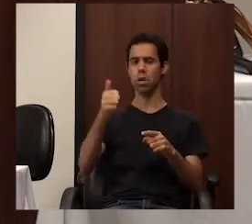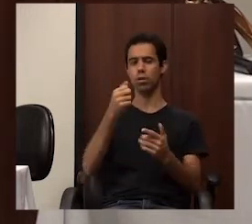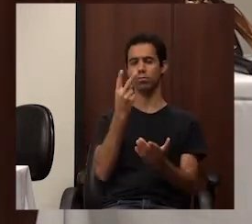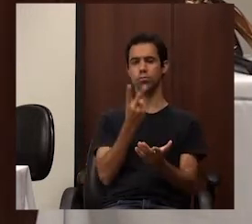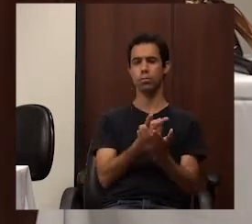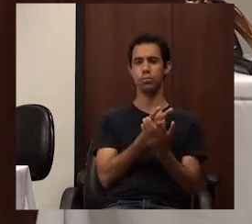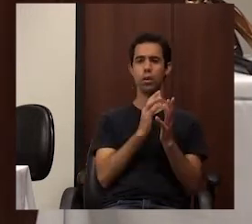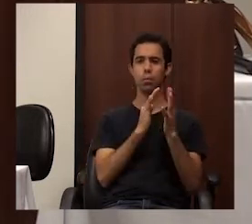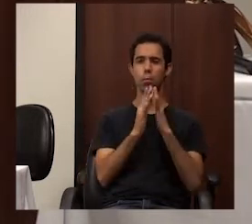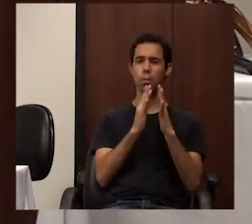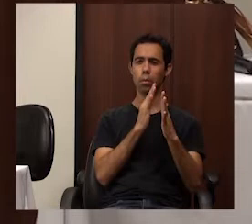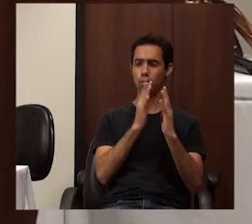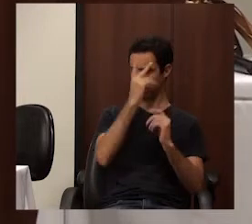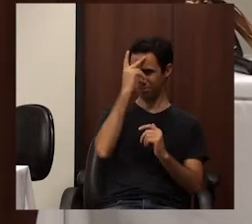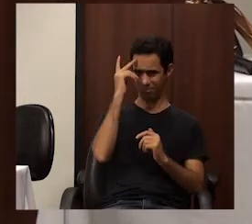autismo.